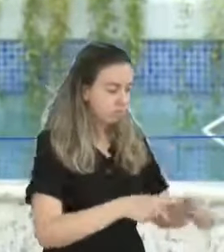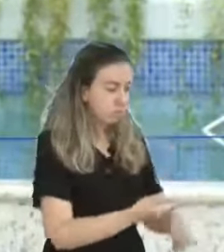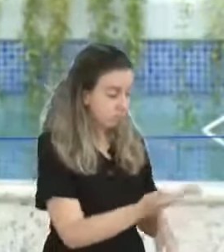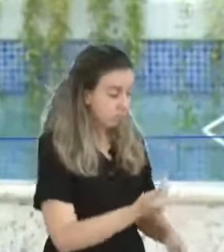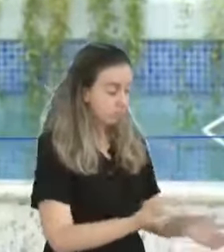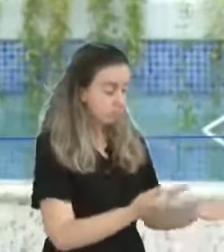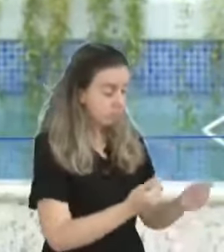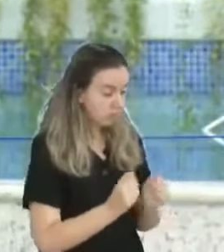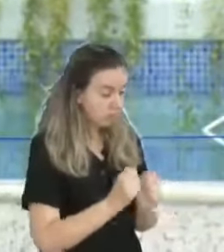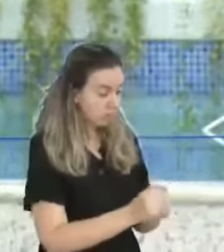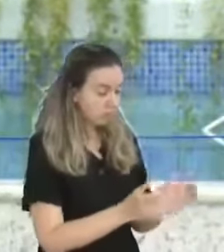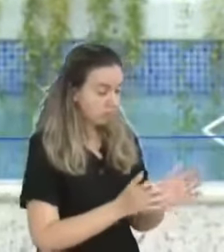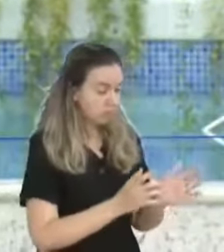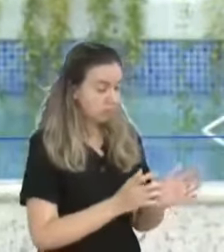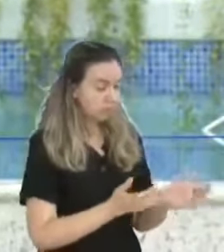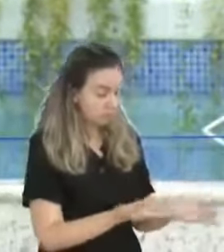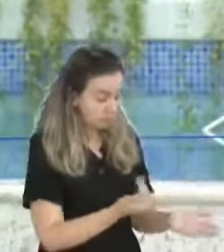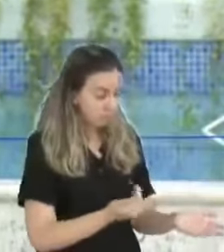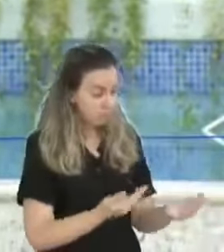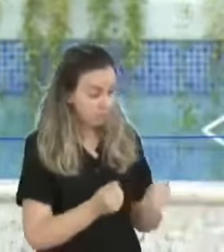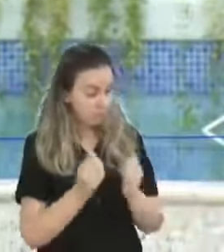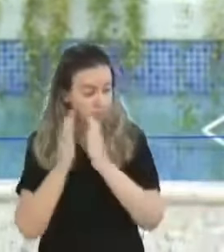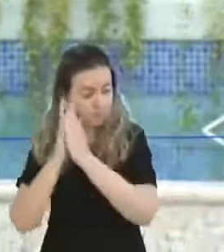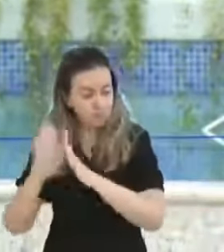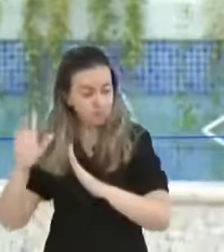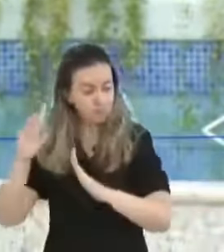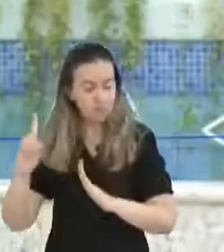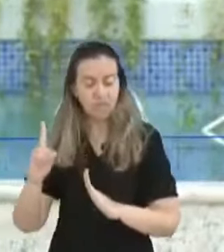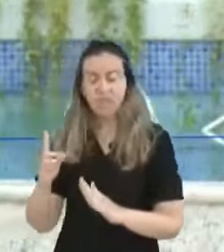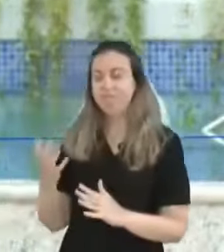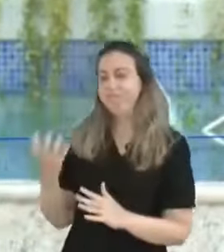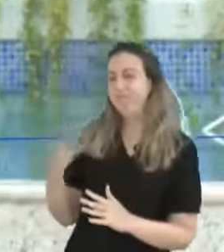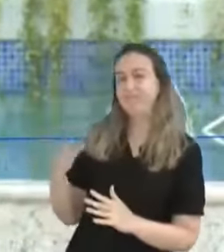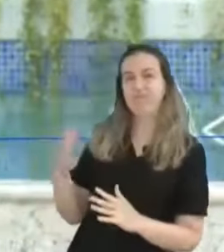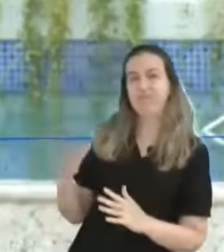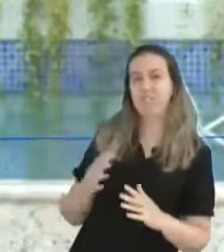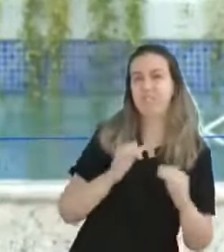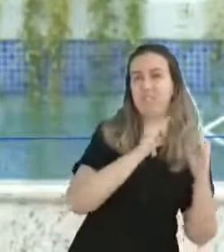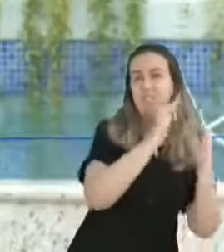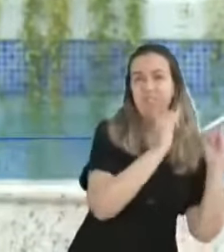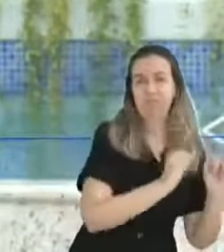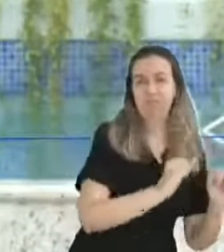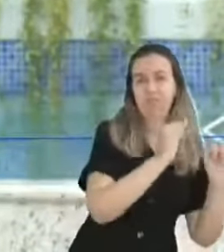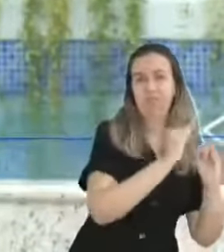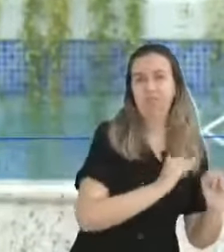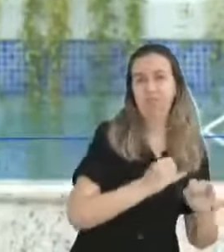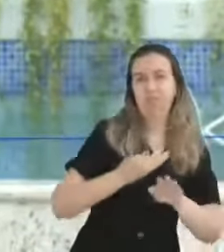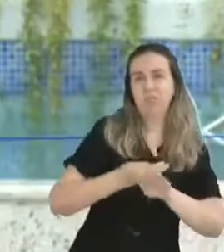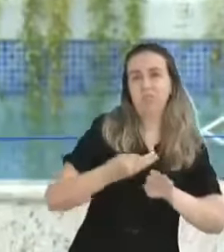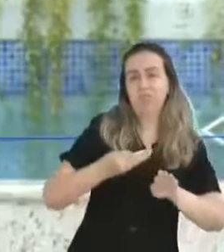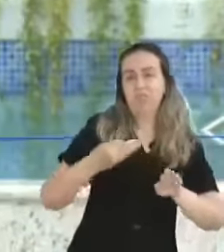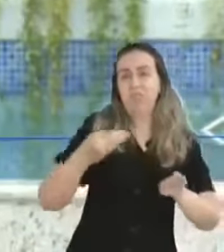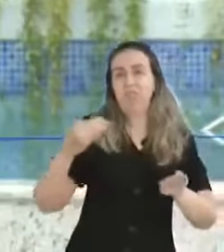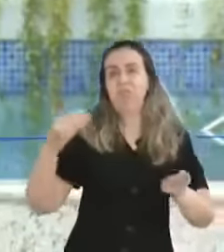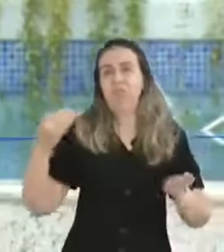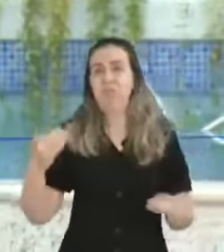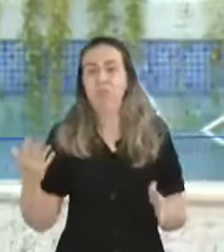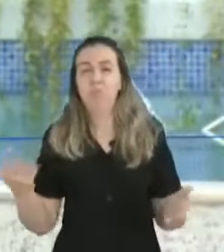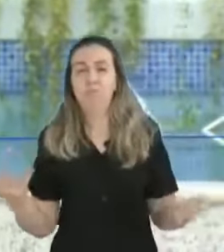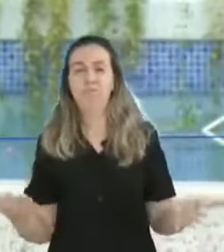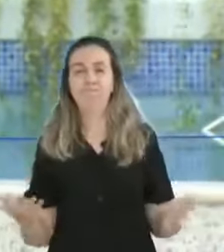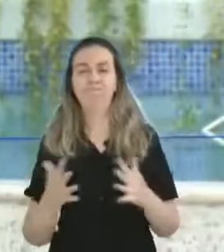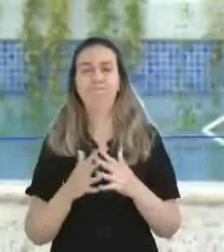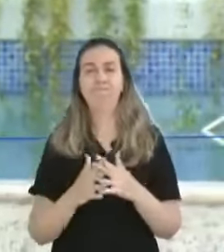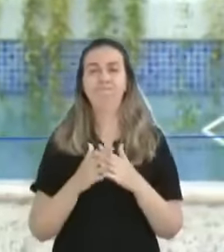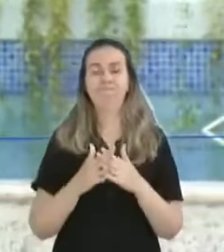o cativeiro babilônico, o templo foi destruído, e agora o profeta que